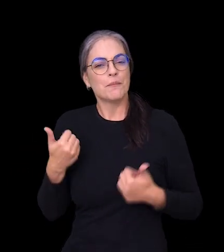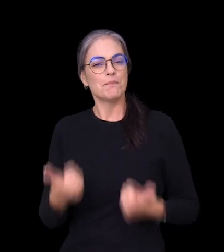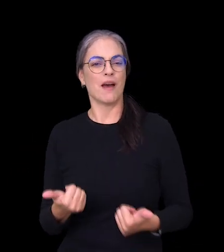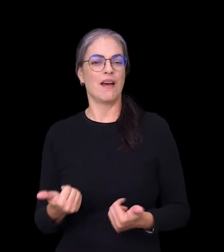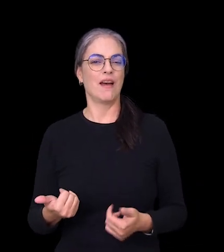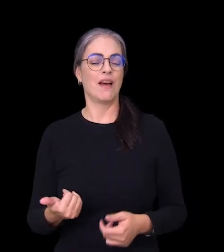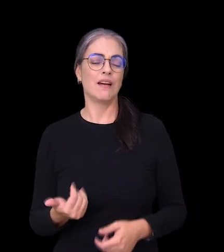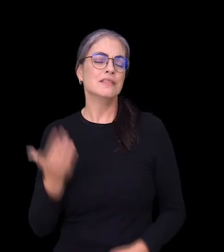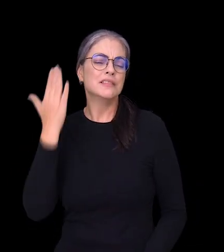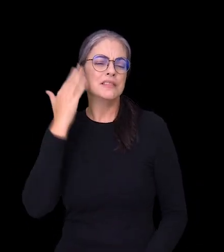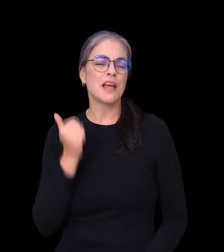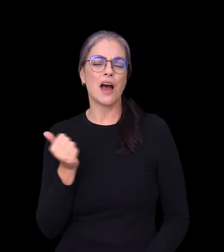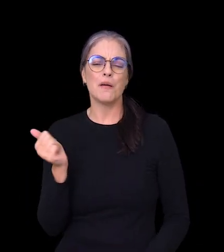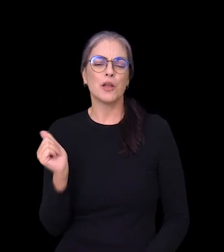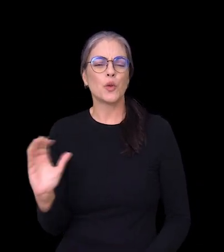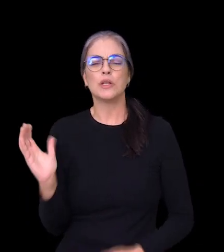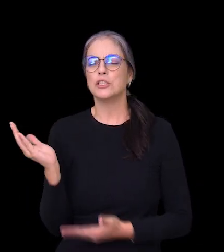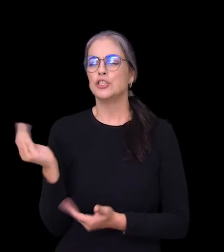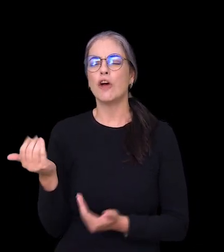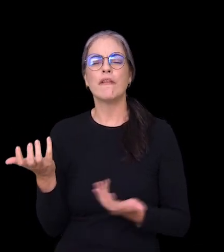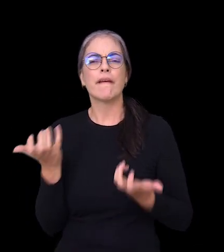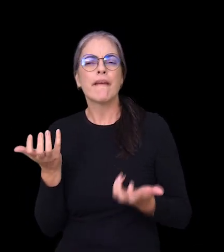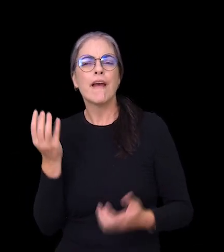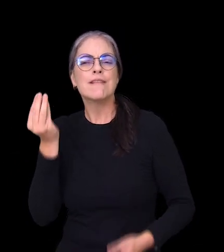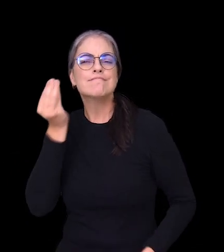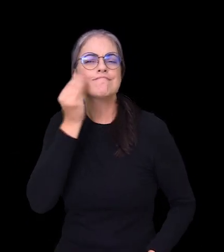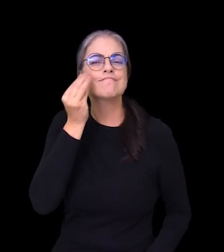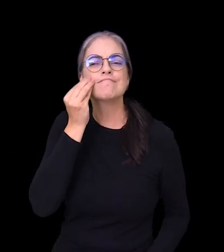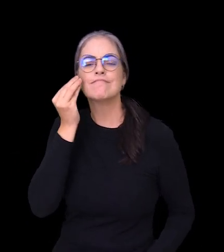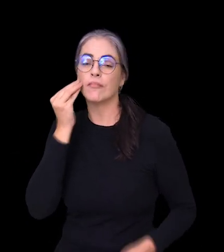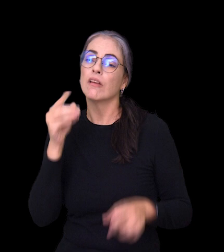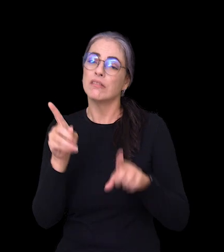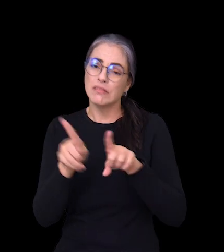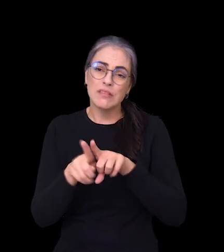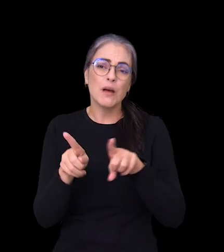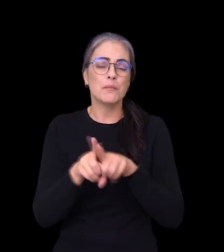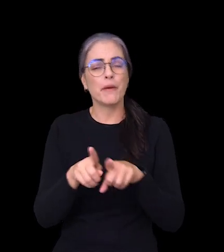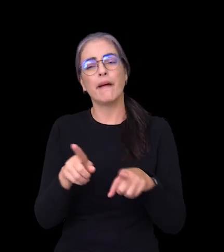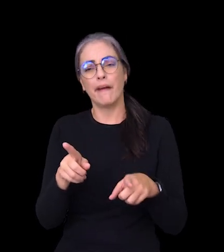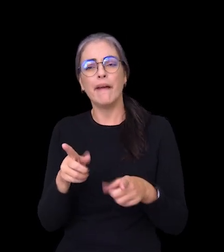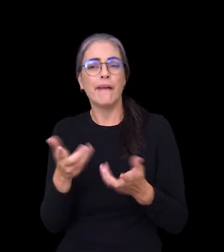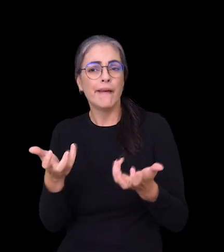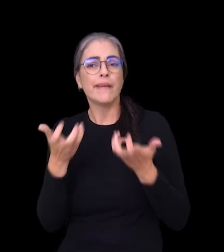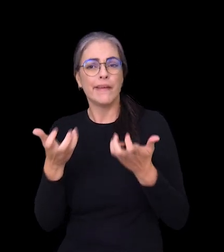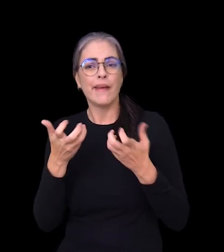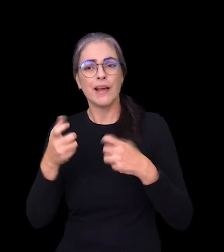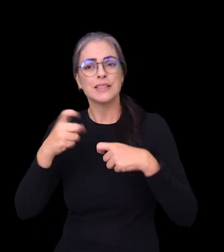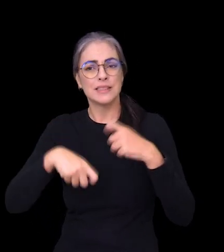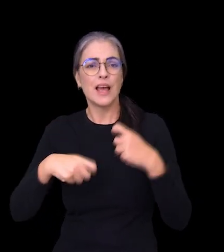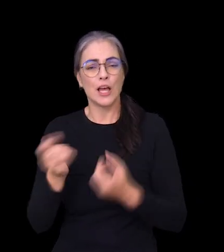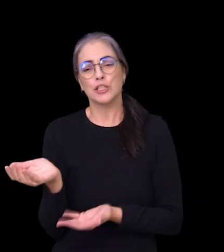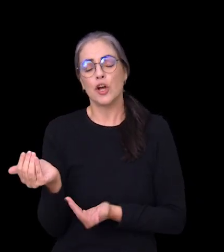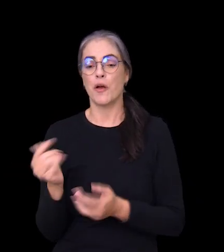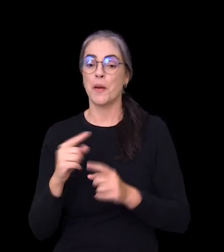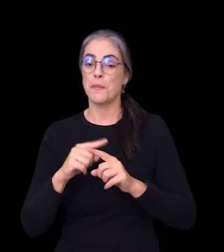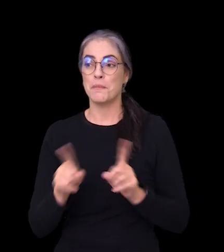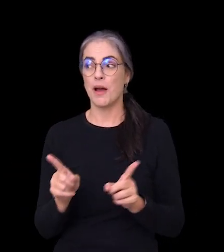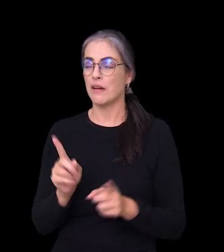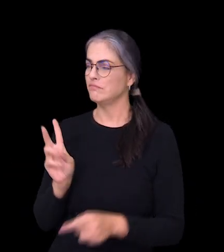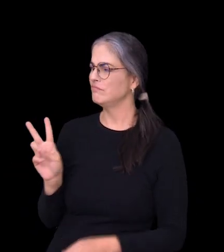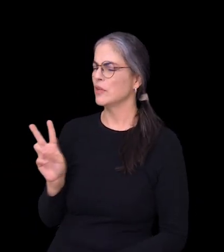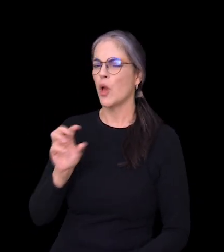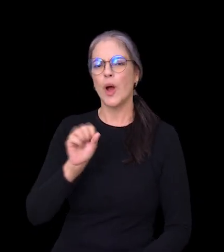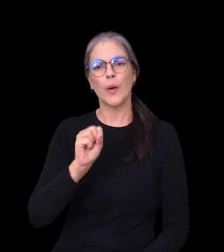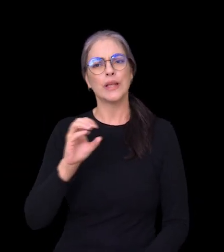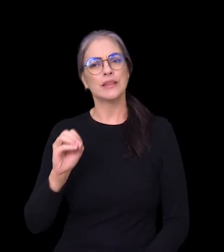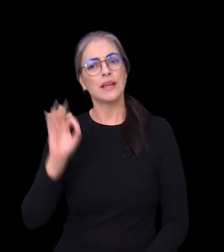da adolescência novas experiências, dentre elas as experiências sexuais. Os dados mostram que 80% dos jovens